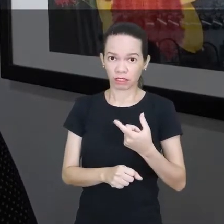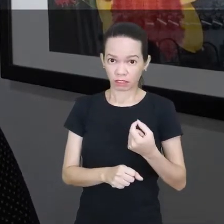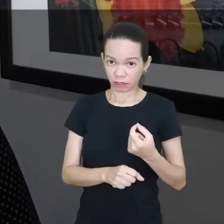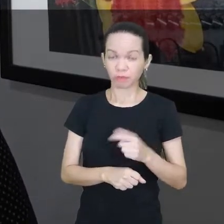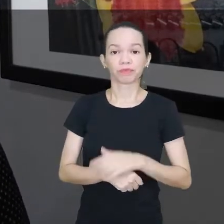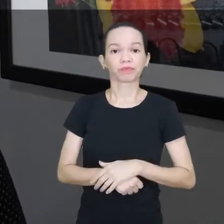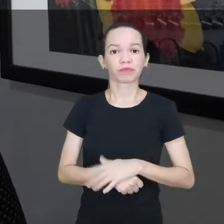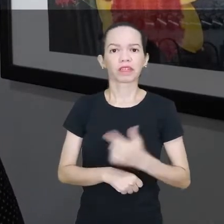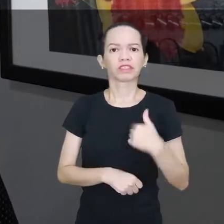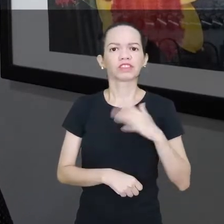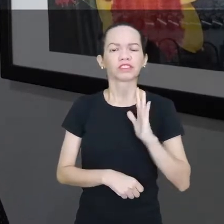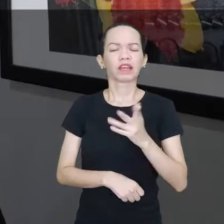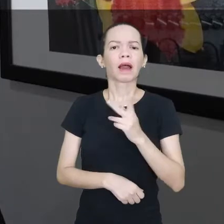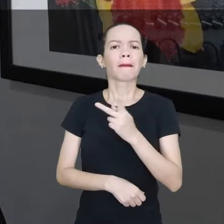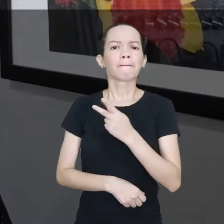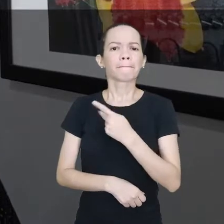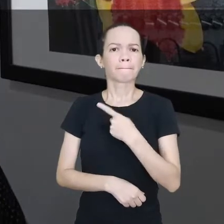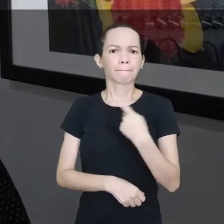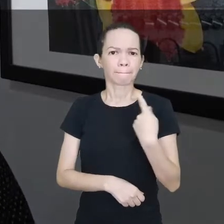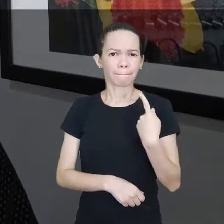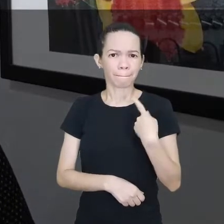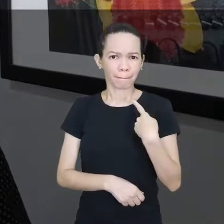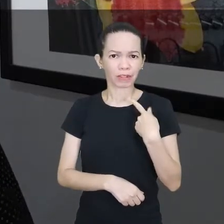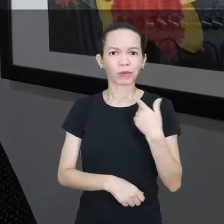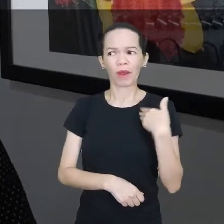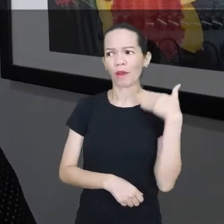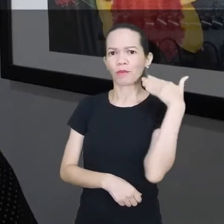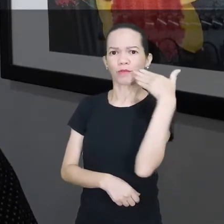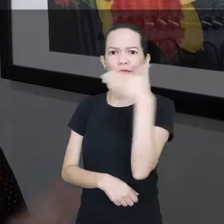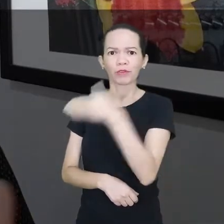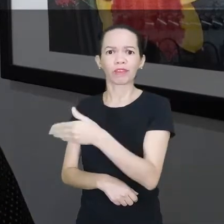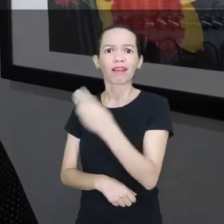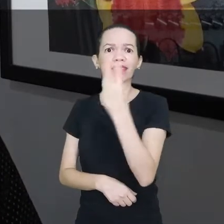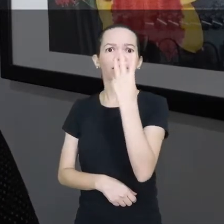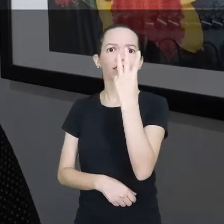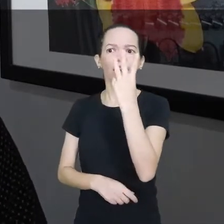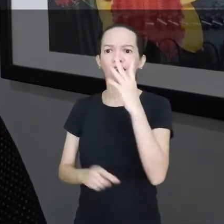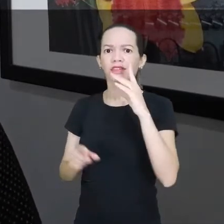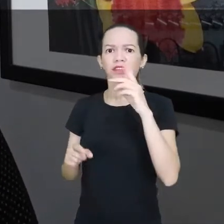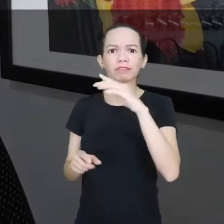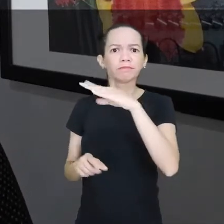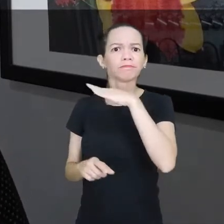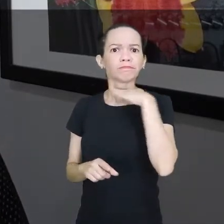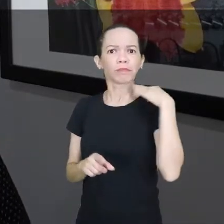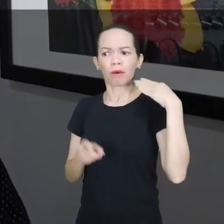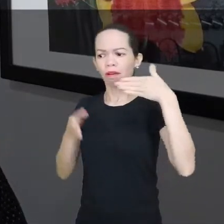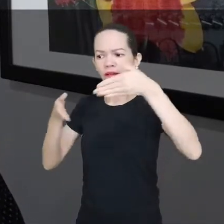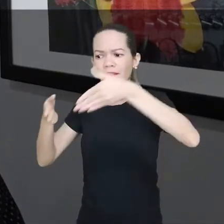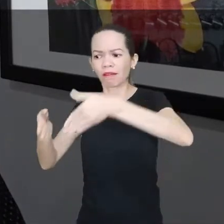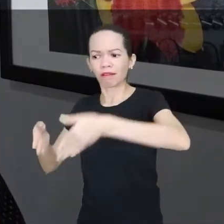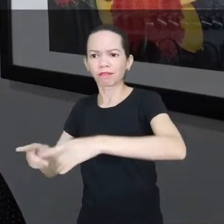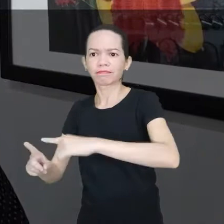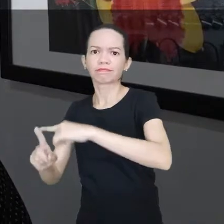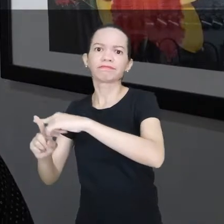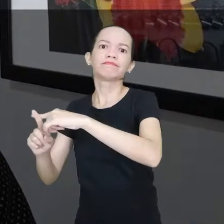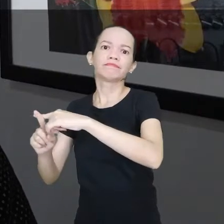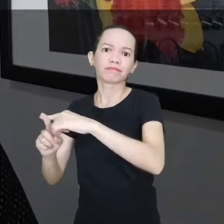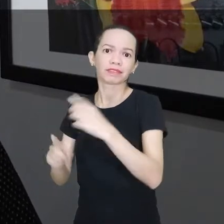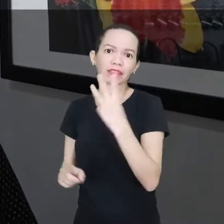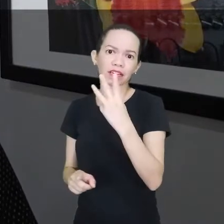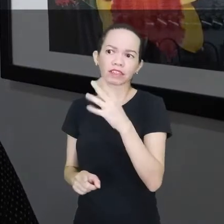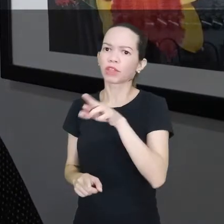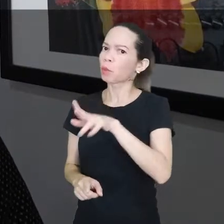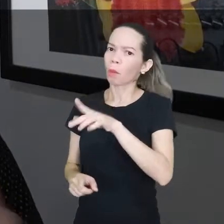2020, eu sou pastor, eu já participei de 3 sepultamentos, nenhum deles tinha a ver com a Covid-19 e deixei de ir mais um